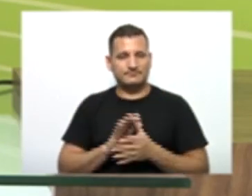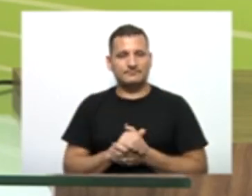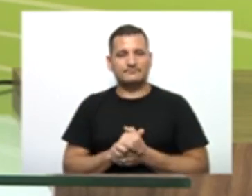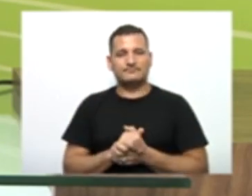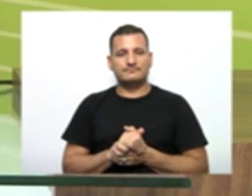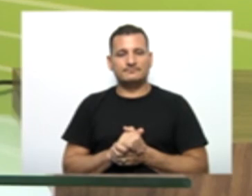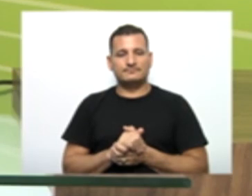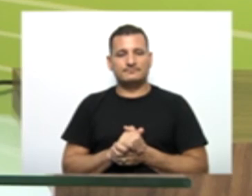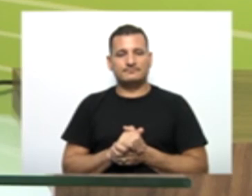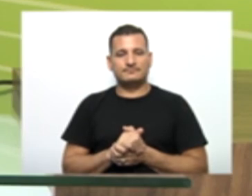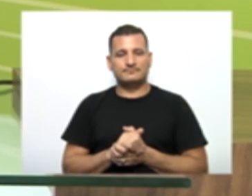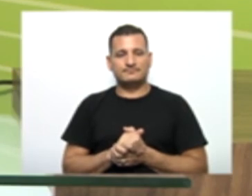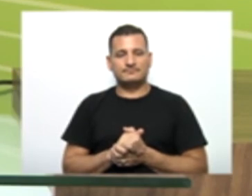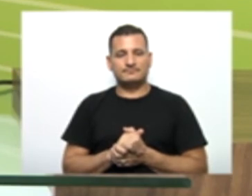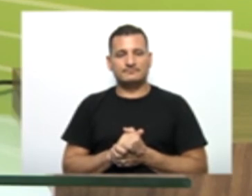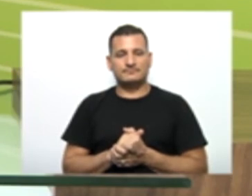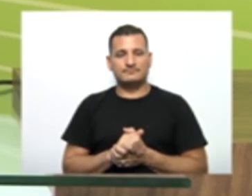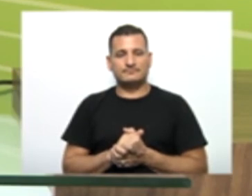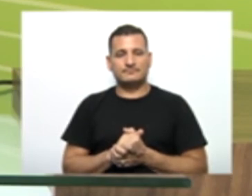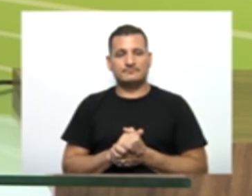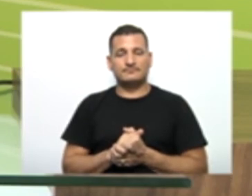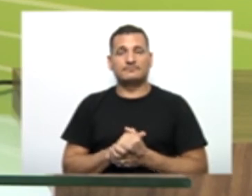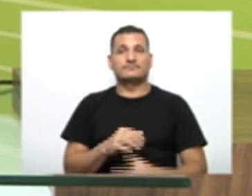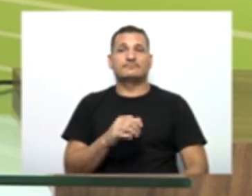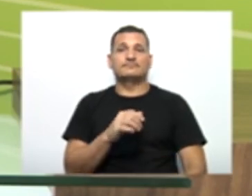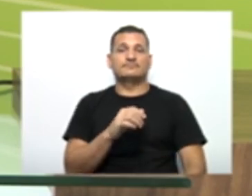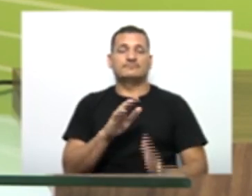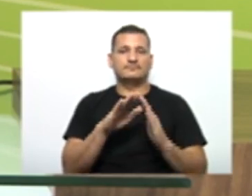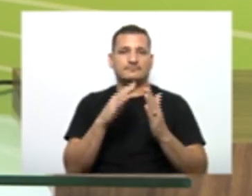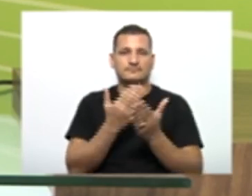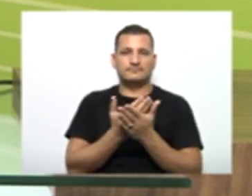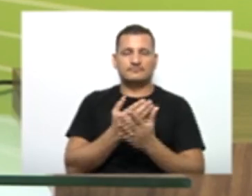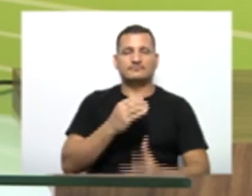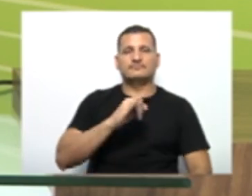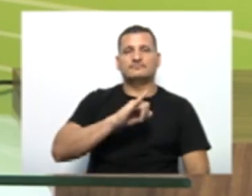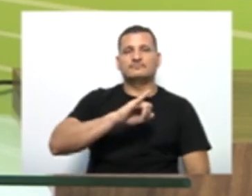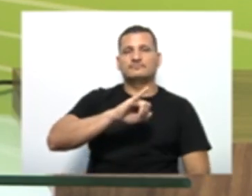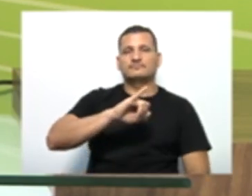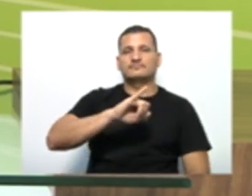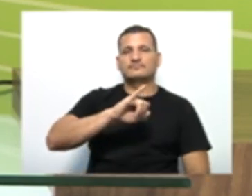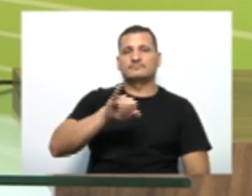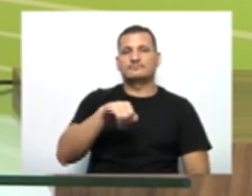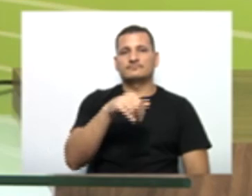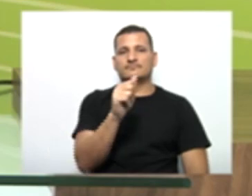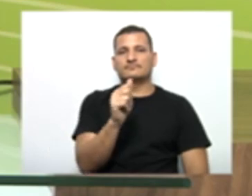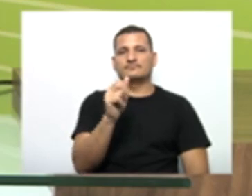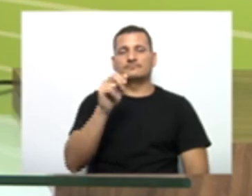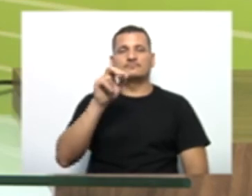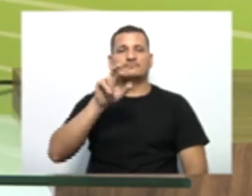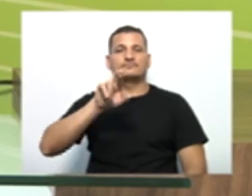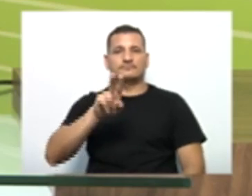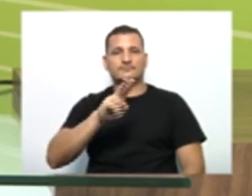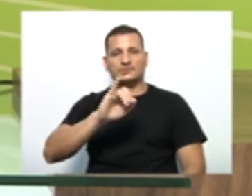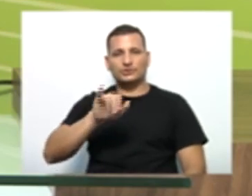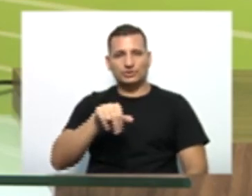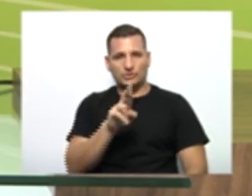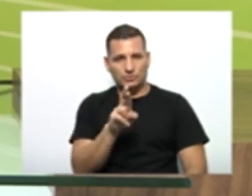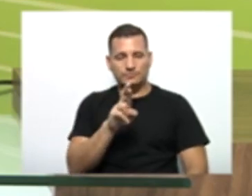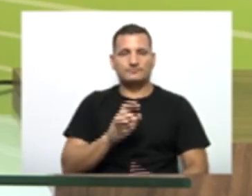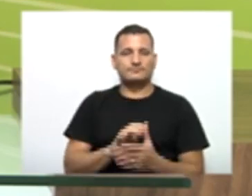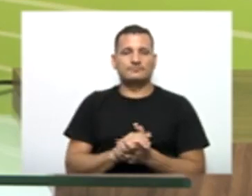de cidadania e de relações étnico-raciais. O professor Wesley está ali esperando as respostas de vocês para que